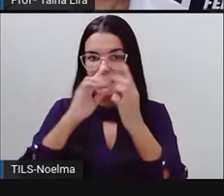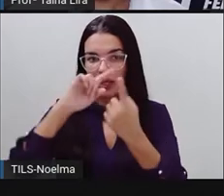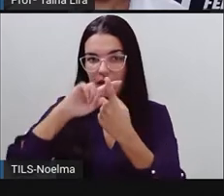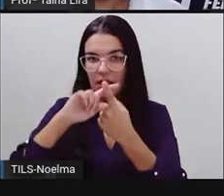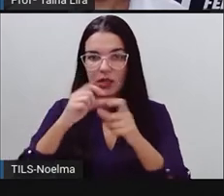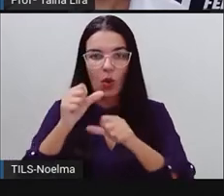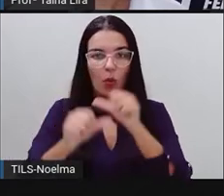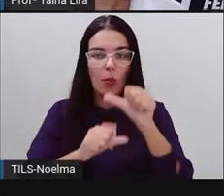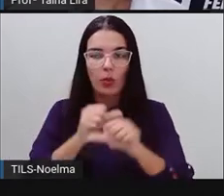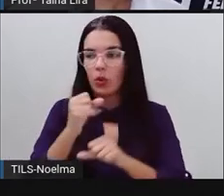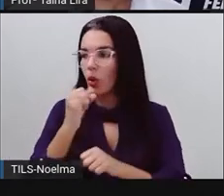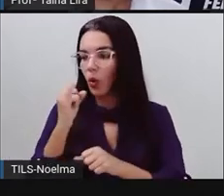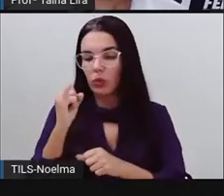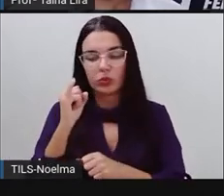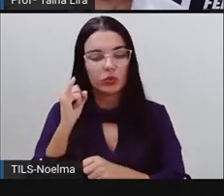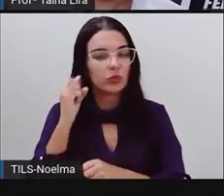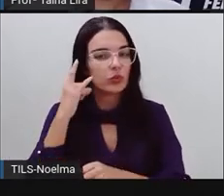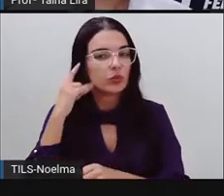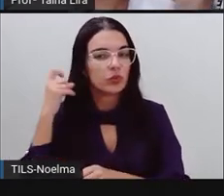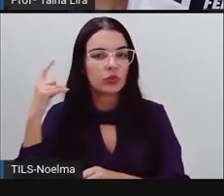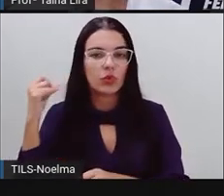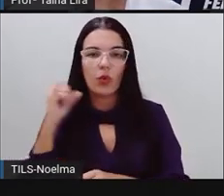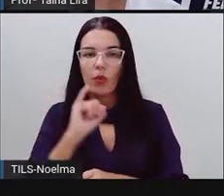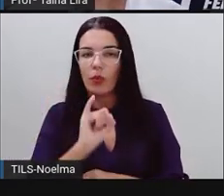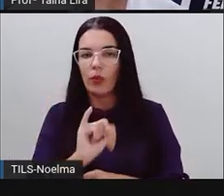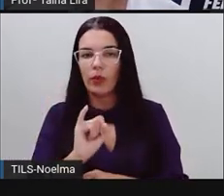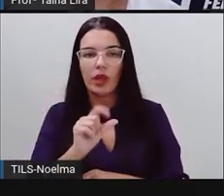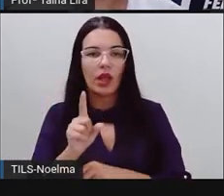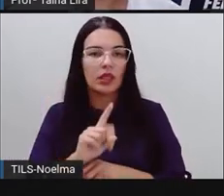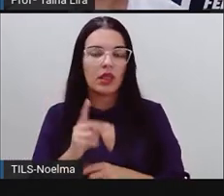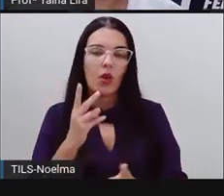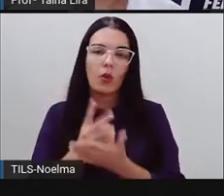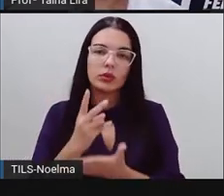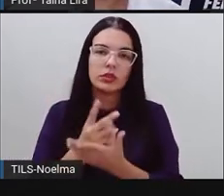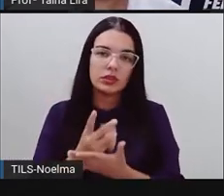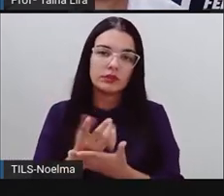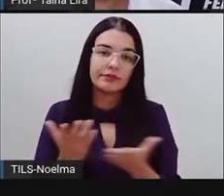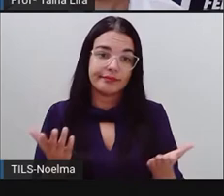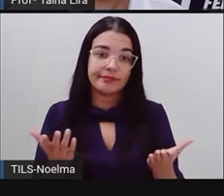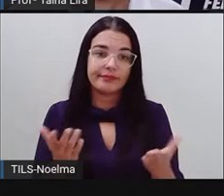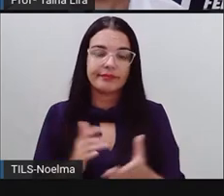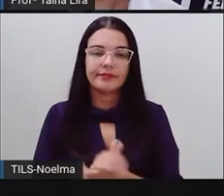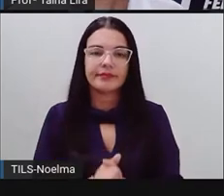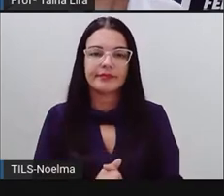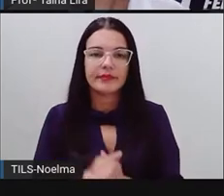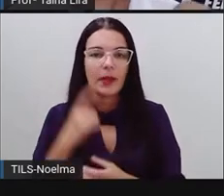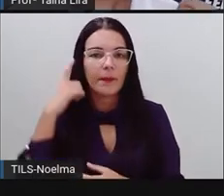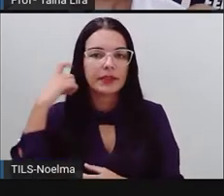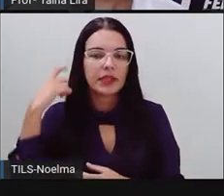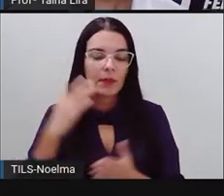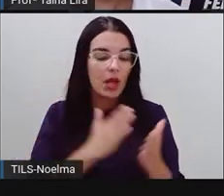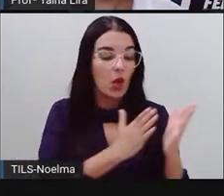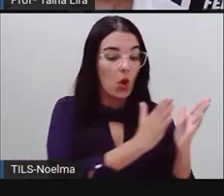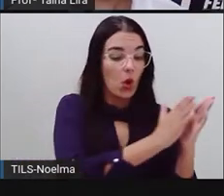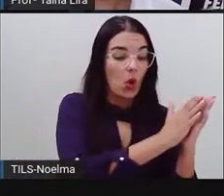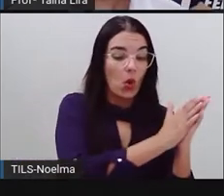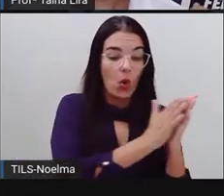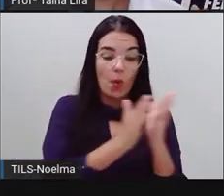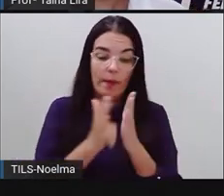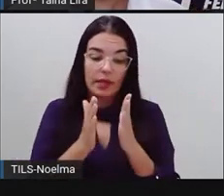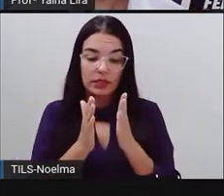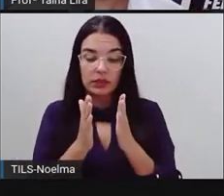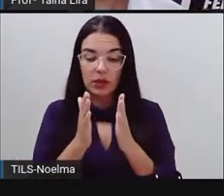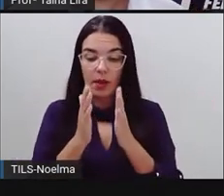abacaxi também vem lá no final da palavra eu consigo perceber o som Due a mesma coisa aqui em